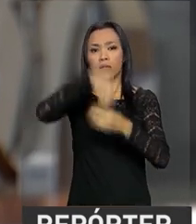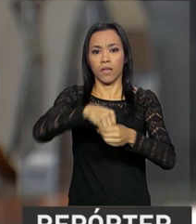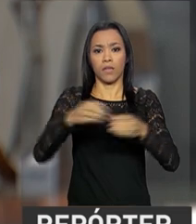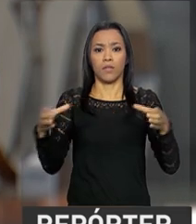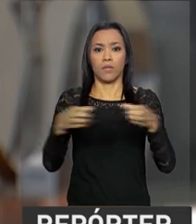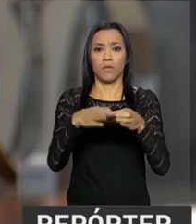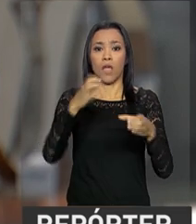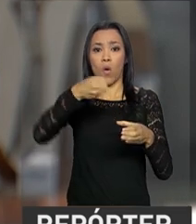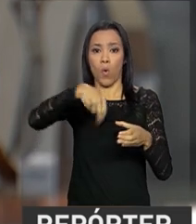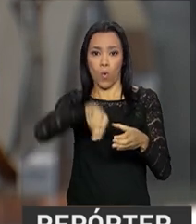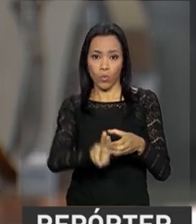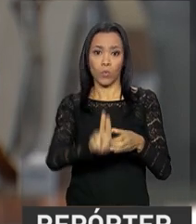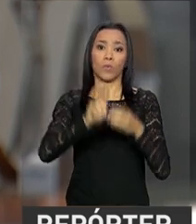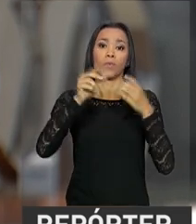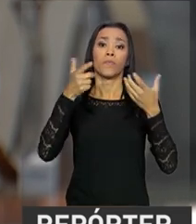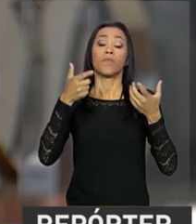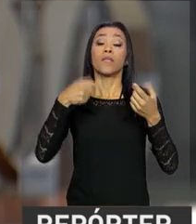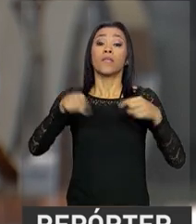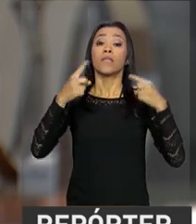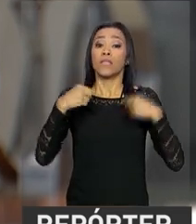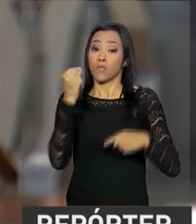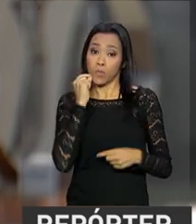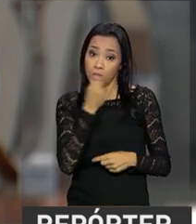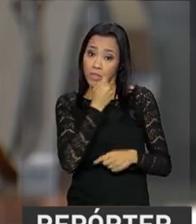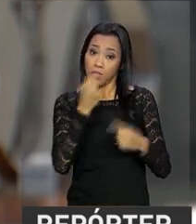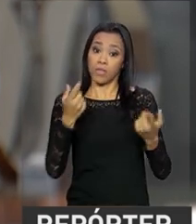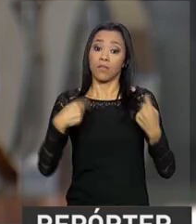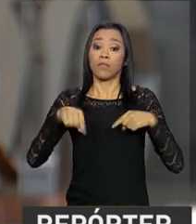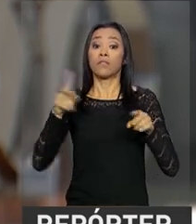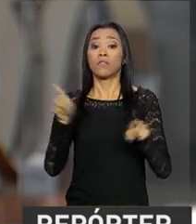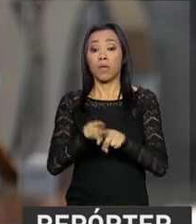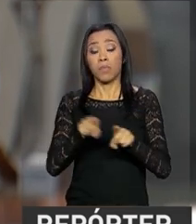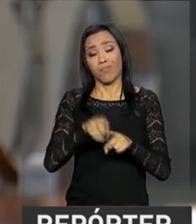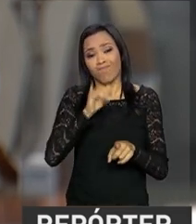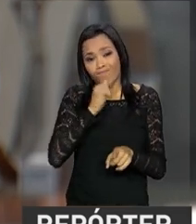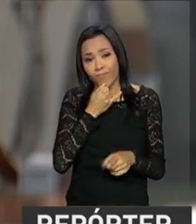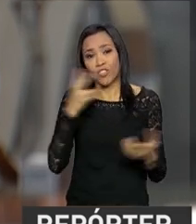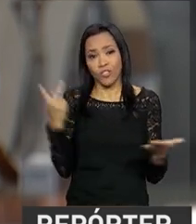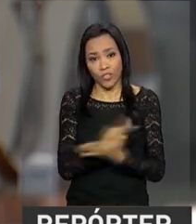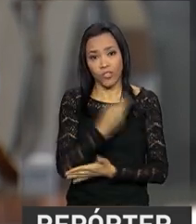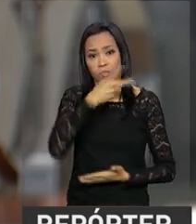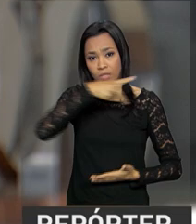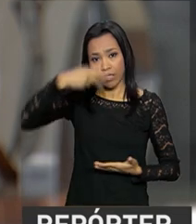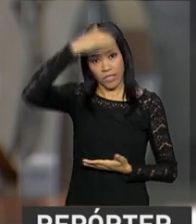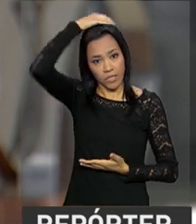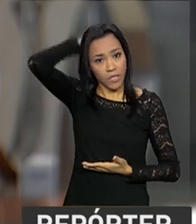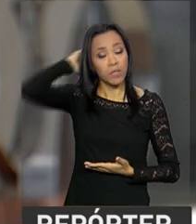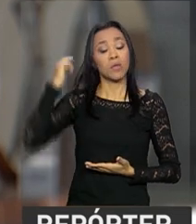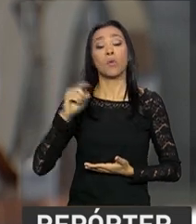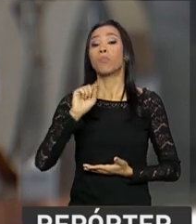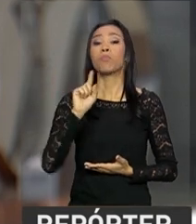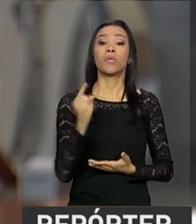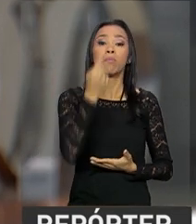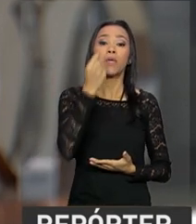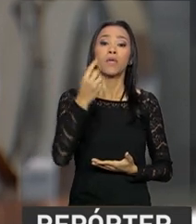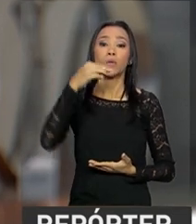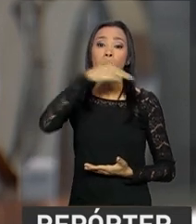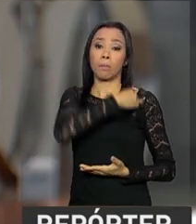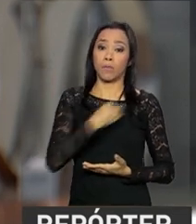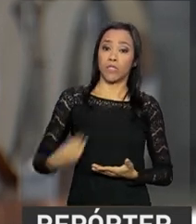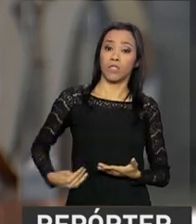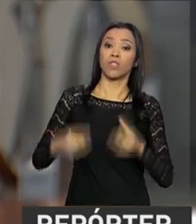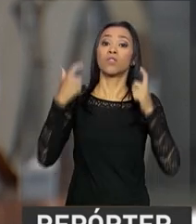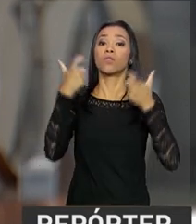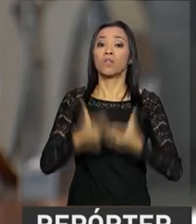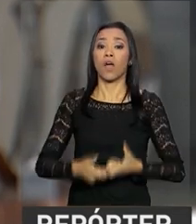Suíça. E em nota oficial, o presidente Michel Temer lamentou a morte do ex-presidente e ex-primeiro-ministro de Israel, Shimon Peres.